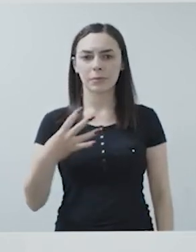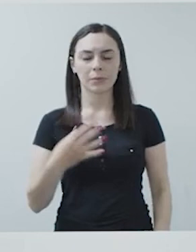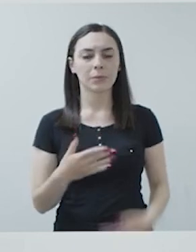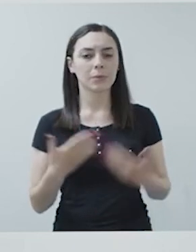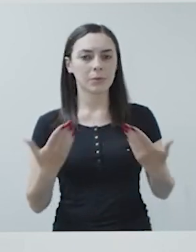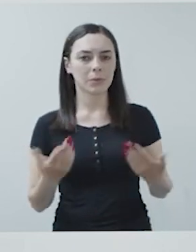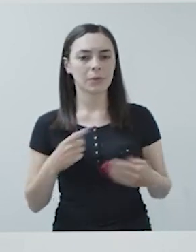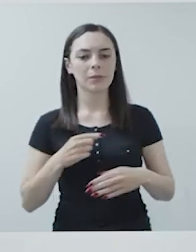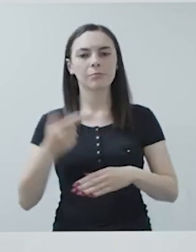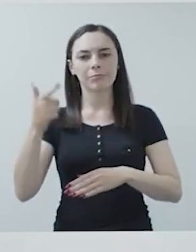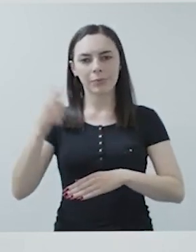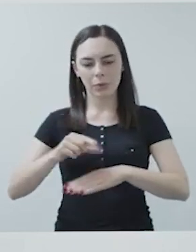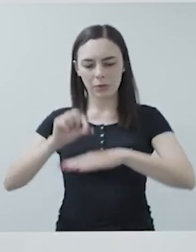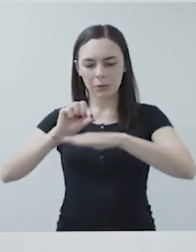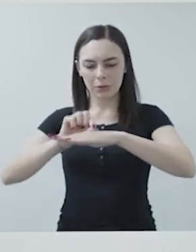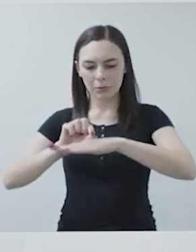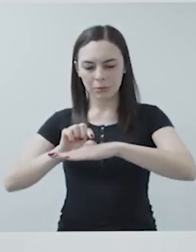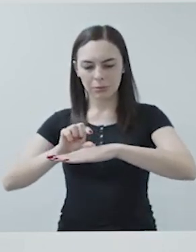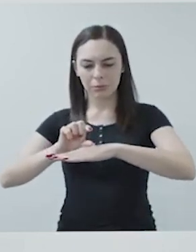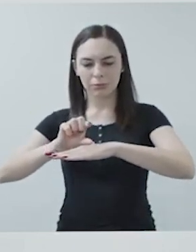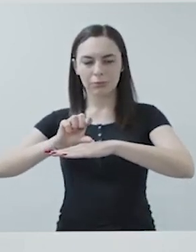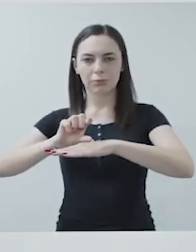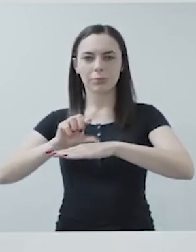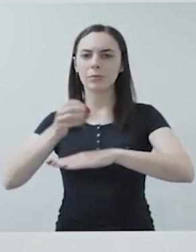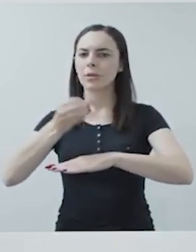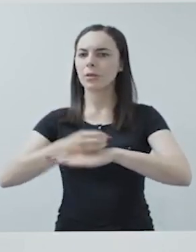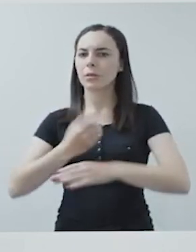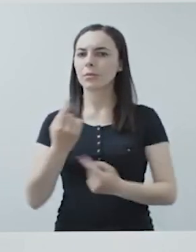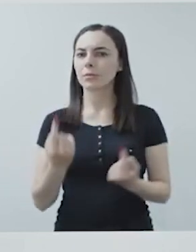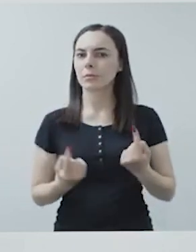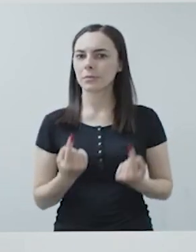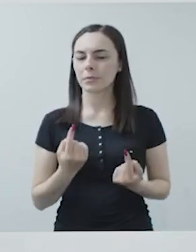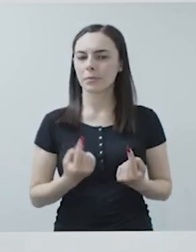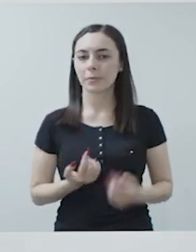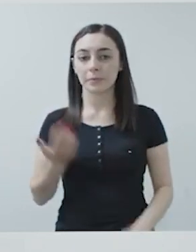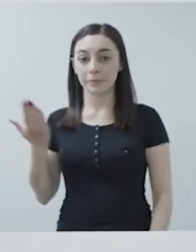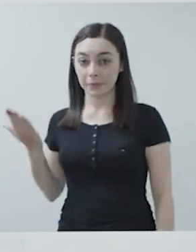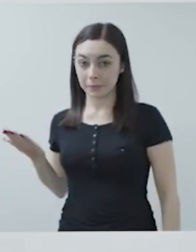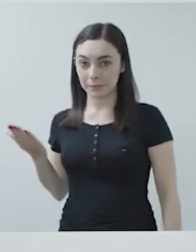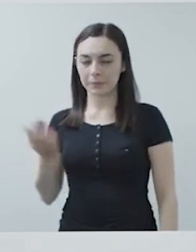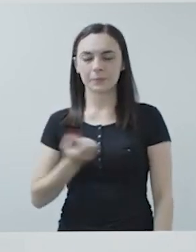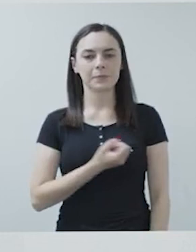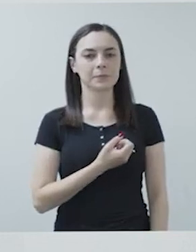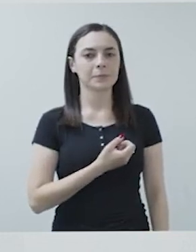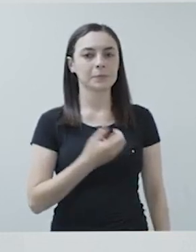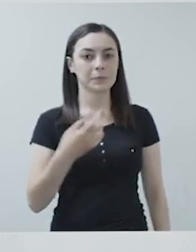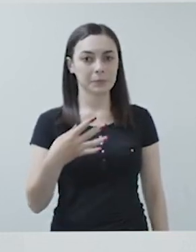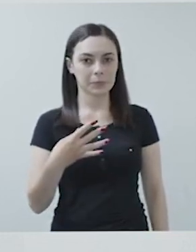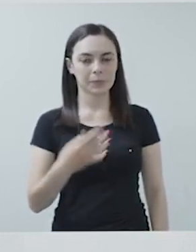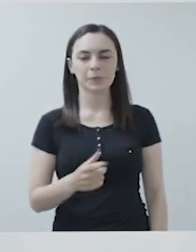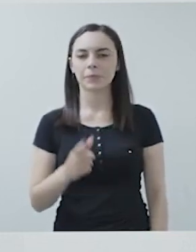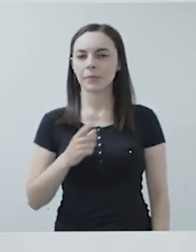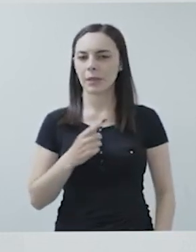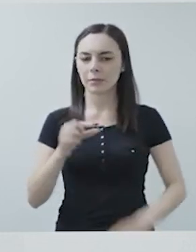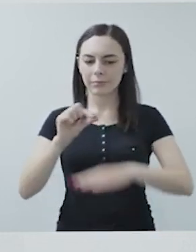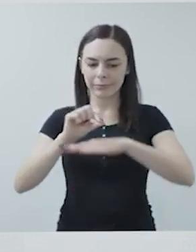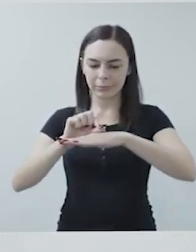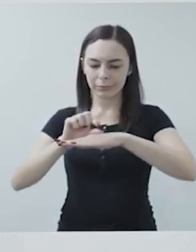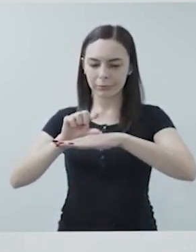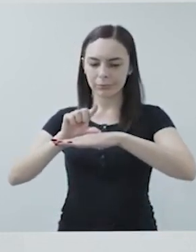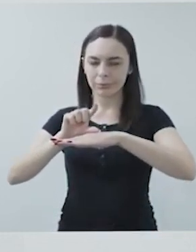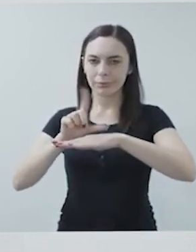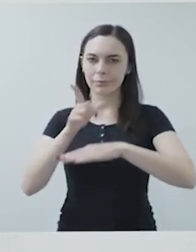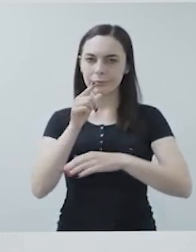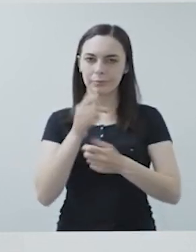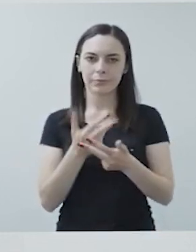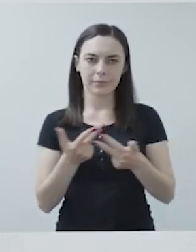um pouco de líquido. Qual é o copo? Este é o copo número 4. Nós colocamos um pouco mais de líquido.